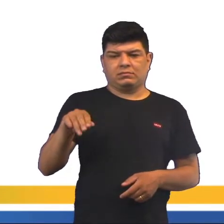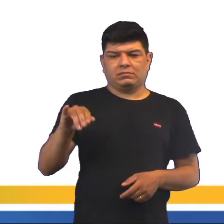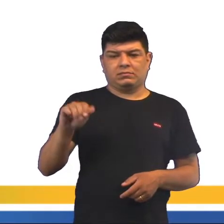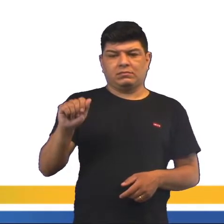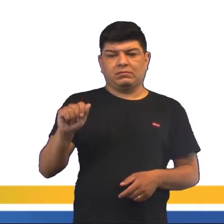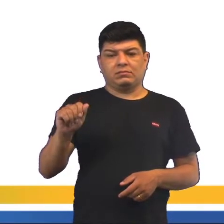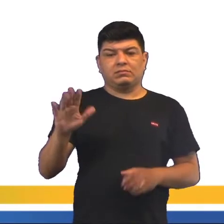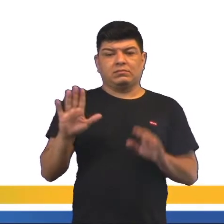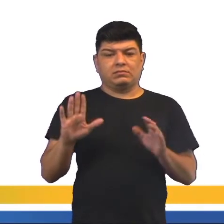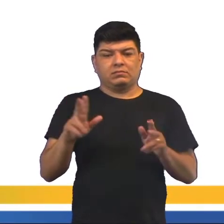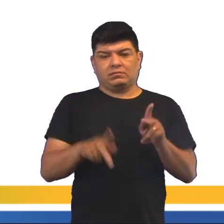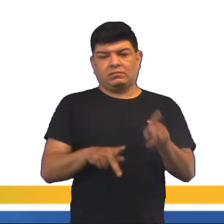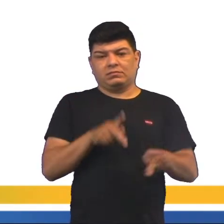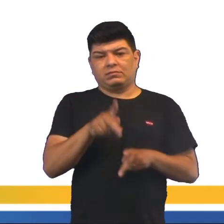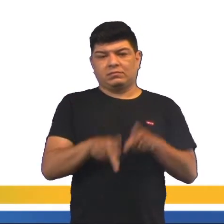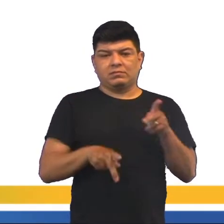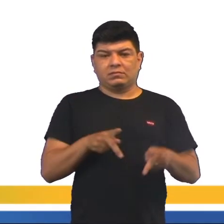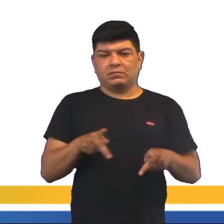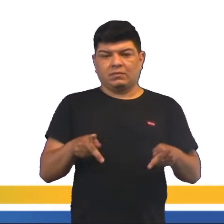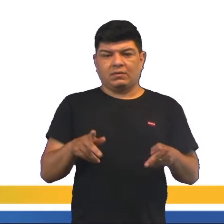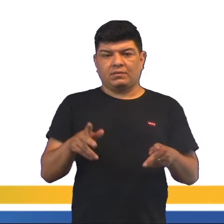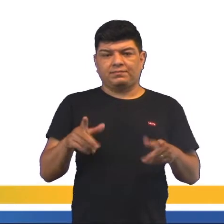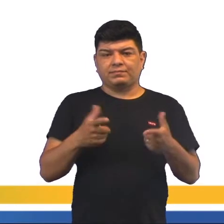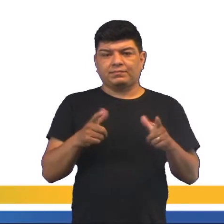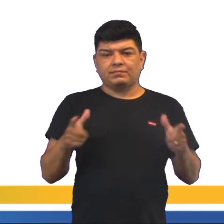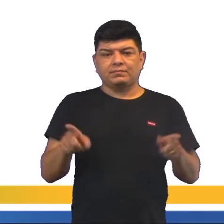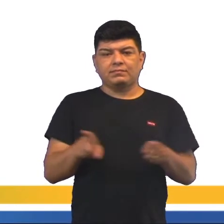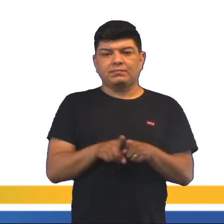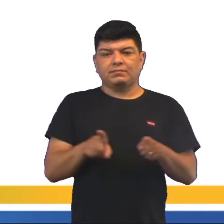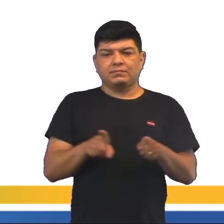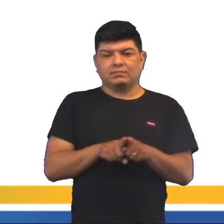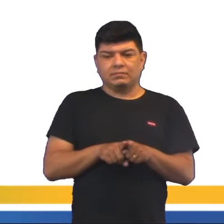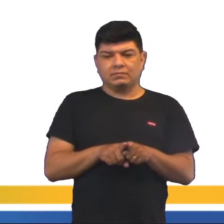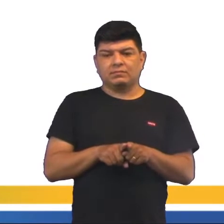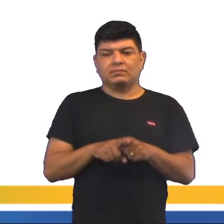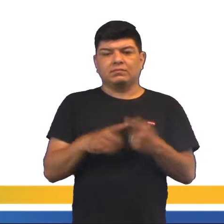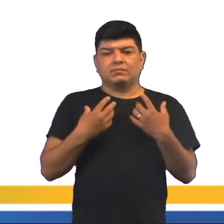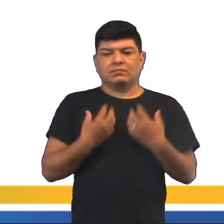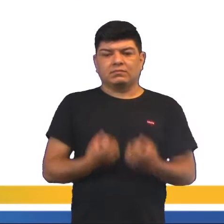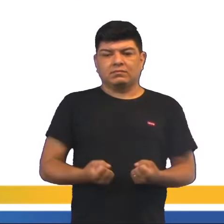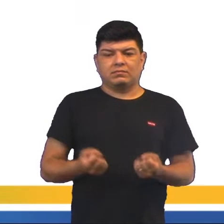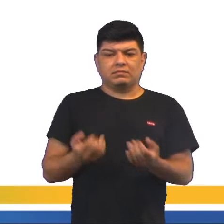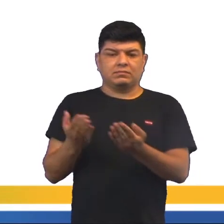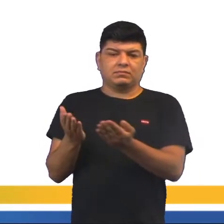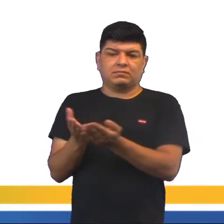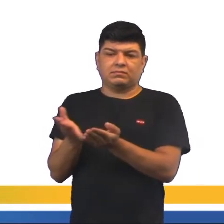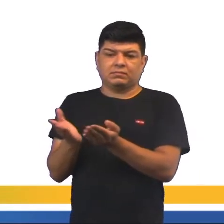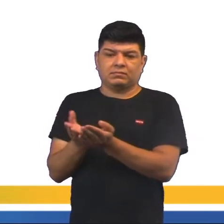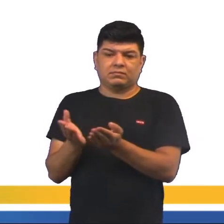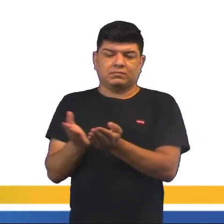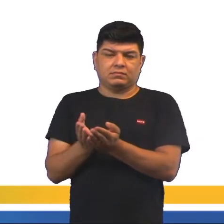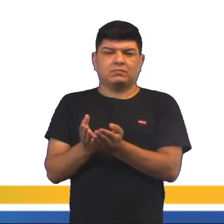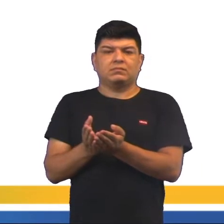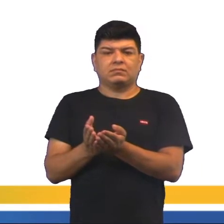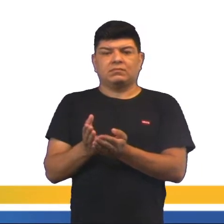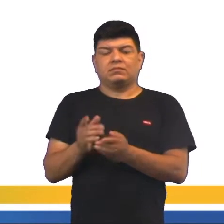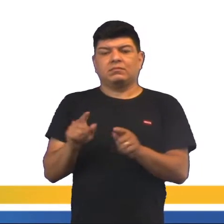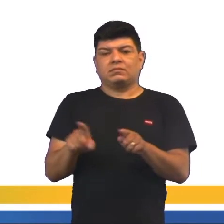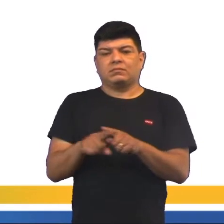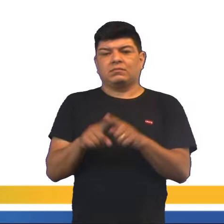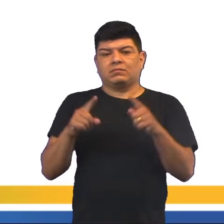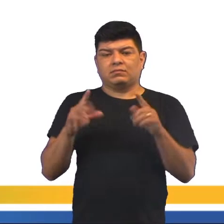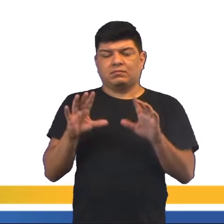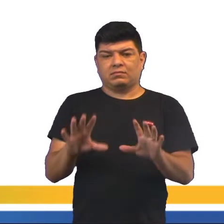disso, parte dos povos germânicos, em sua maioria pagãos, converteram-se ao cristianismo arianista, que